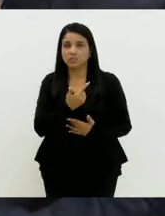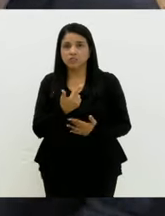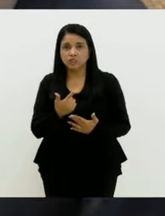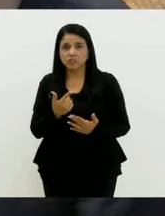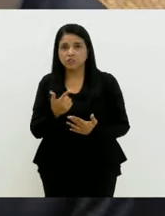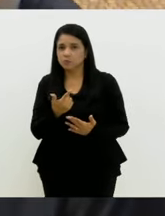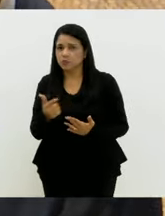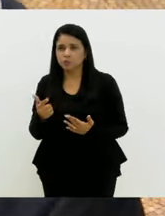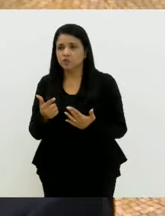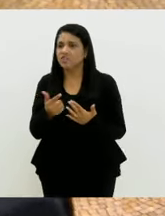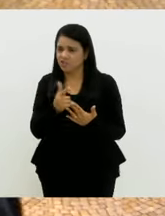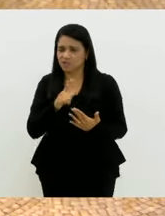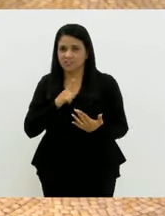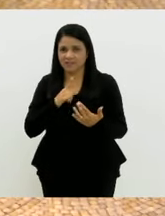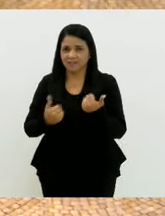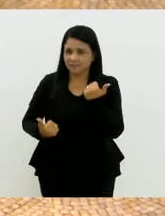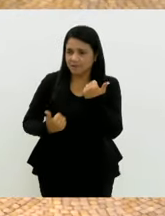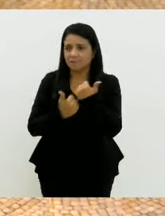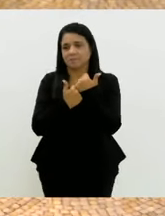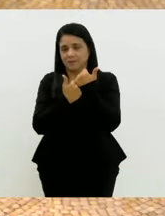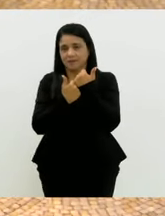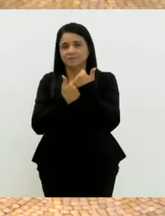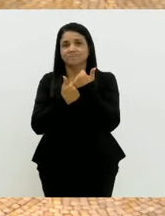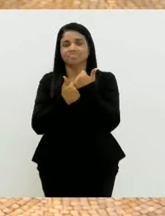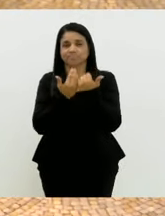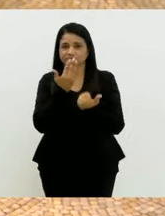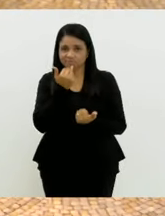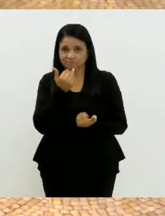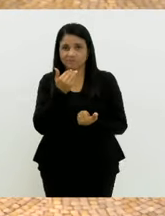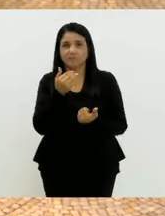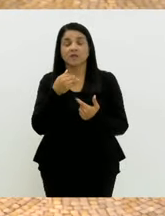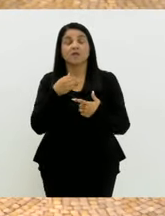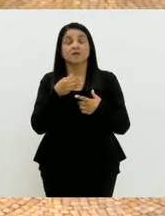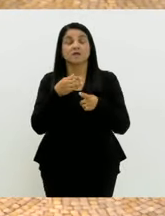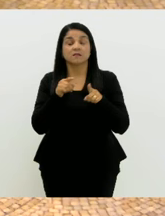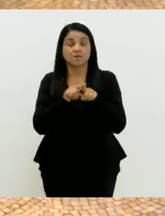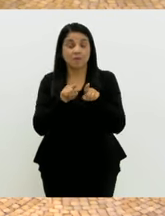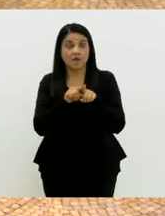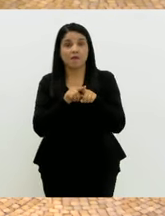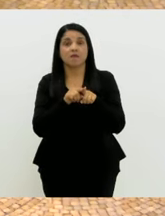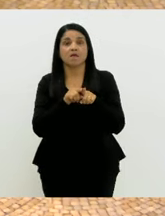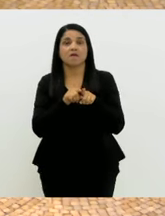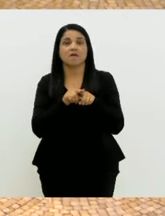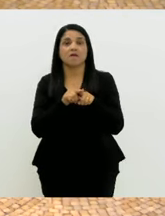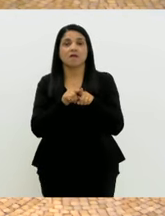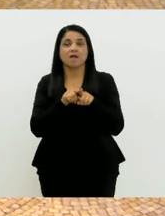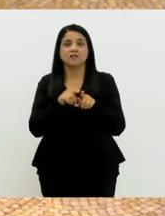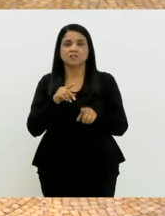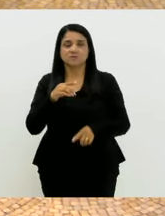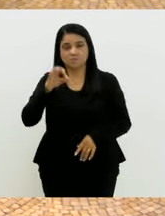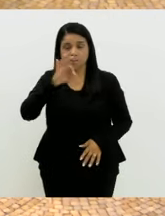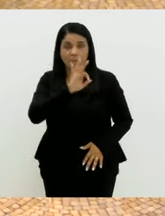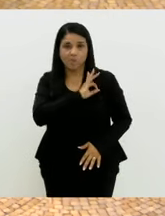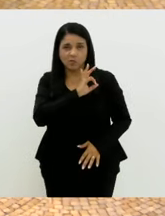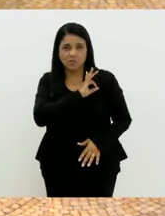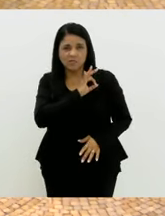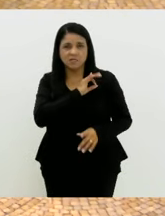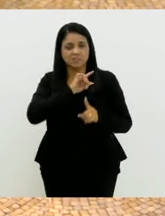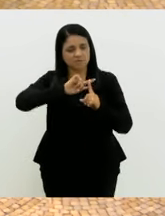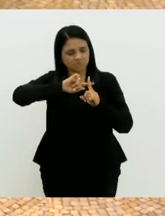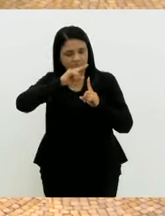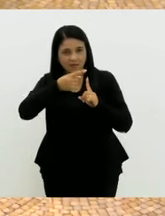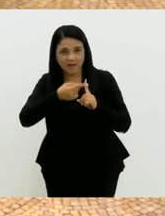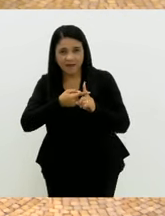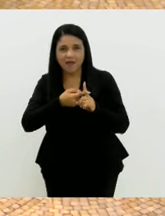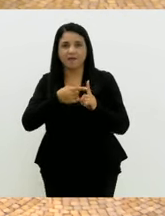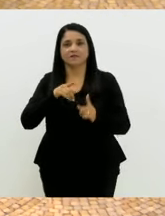Quero parabenizar o senhor, dizer que as nossas policiais da segurança pública, do DEGAS, merecem todo o